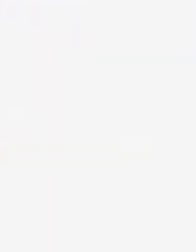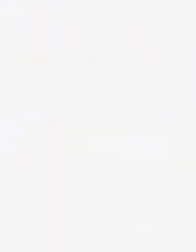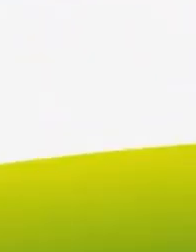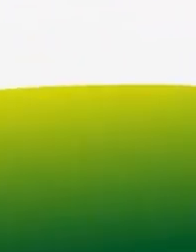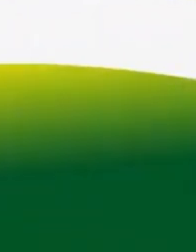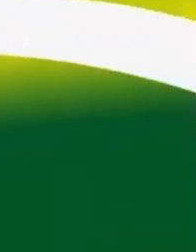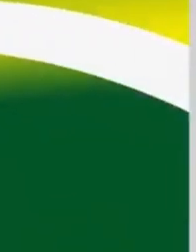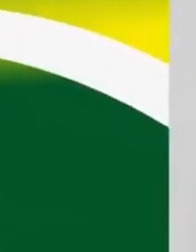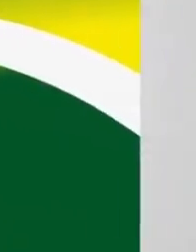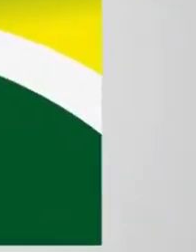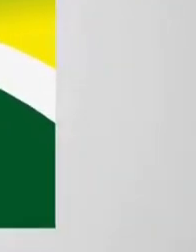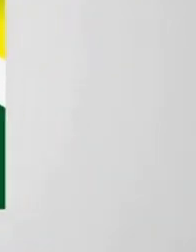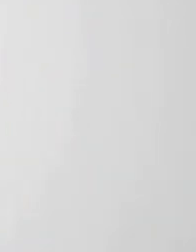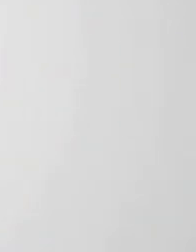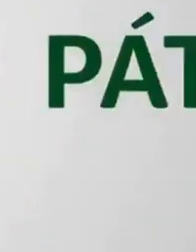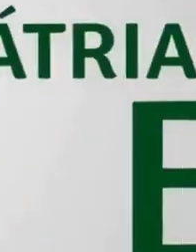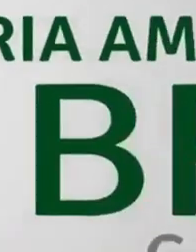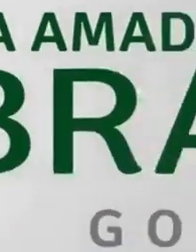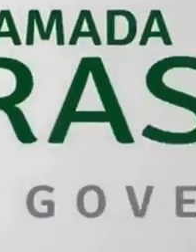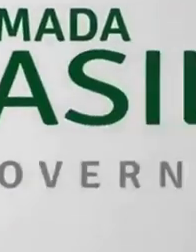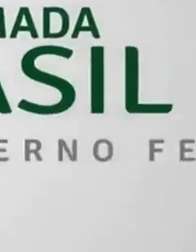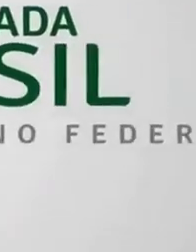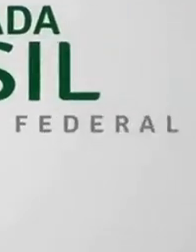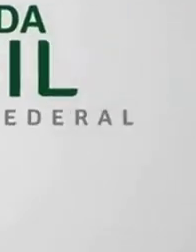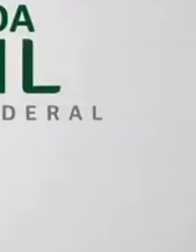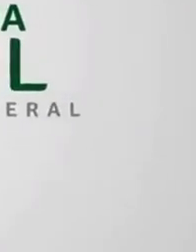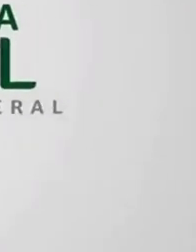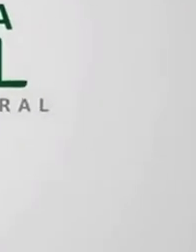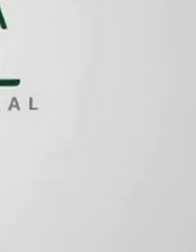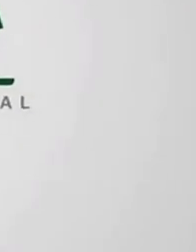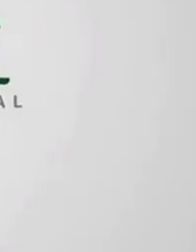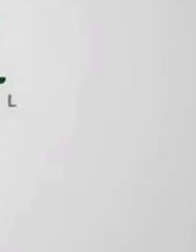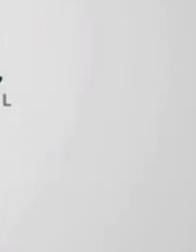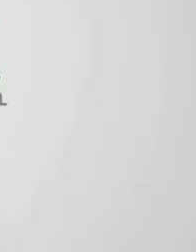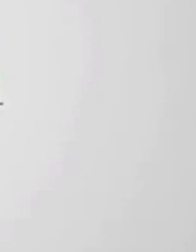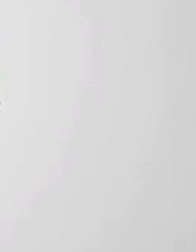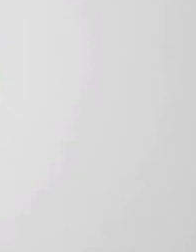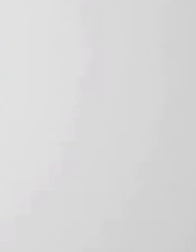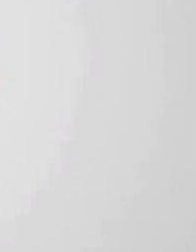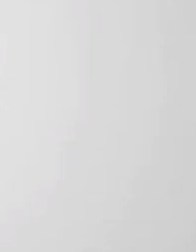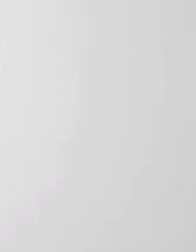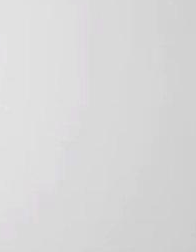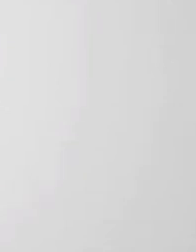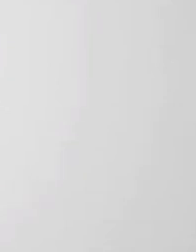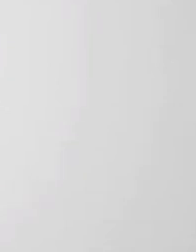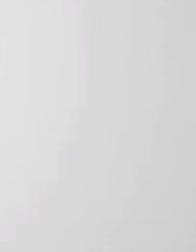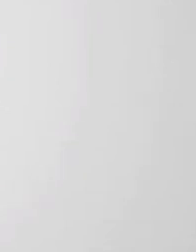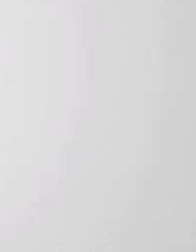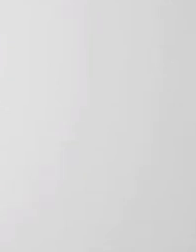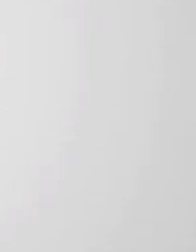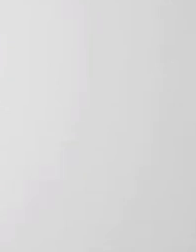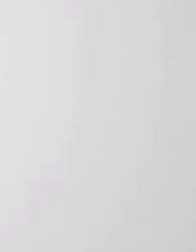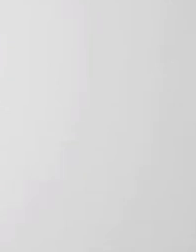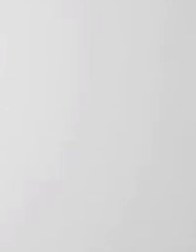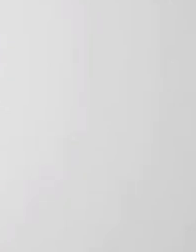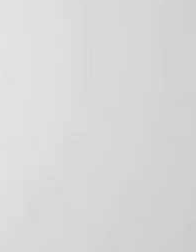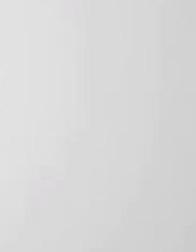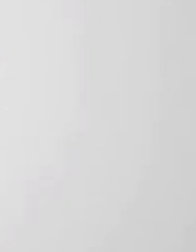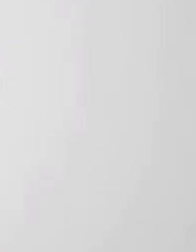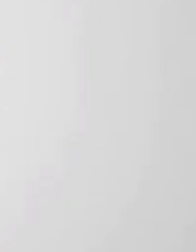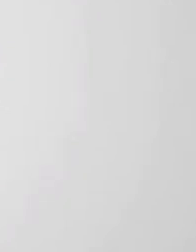Forma-se neste momento a Rede Nacional de Rádio e Televisão para o pronunciamento do presidente da República, Jair